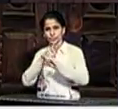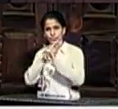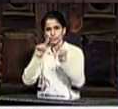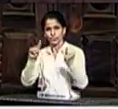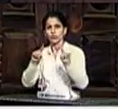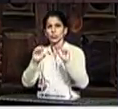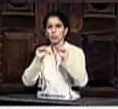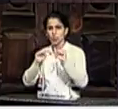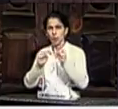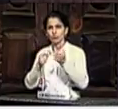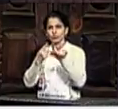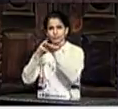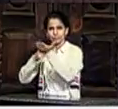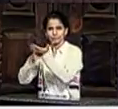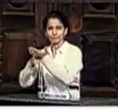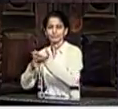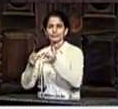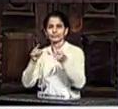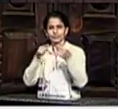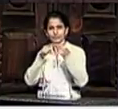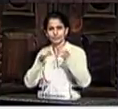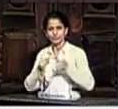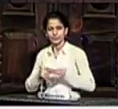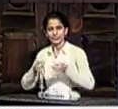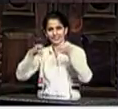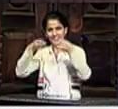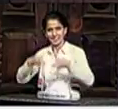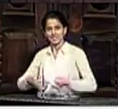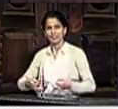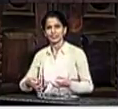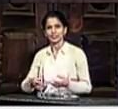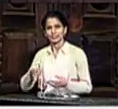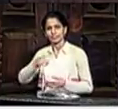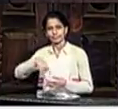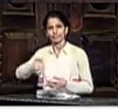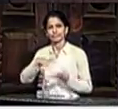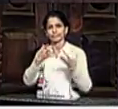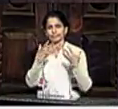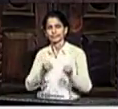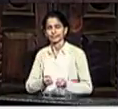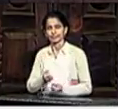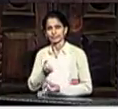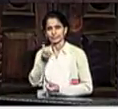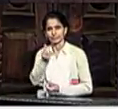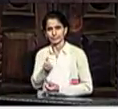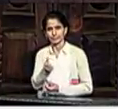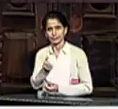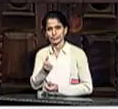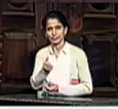o consenso, encontrar soluções. Nós aprovamos por